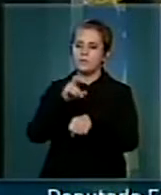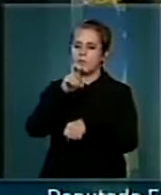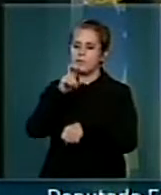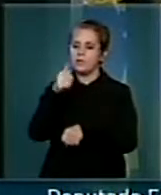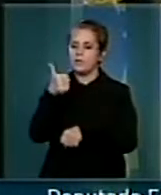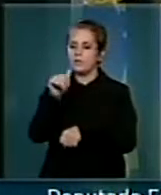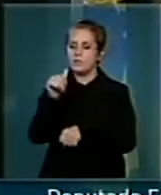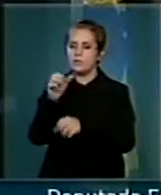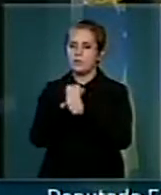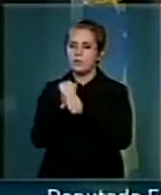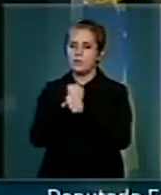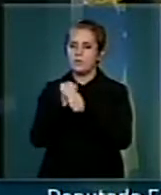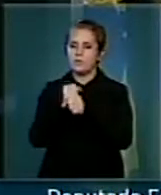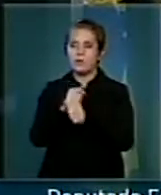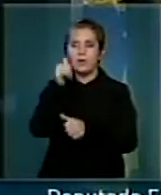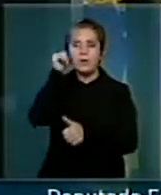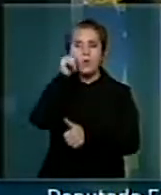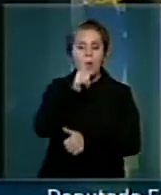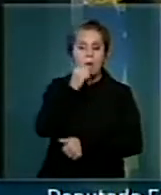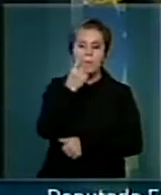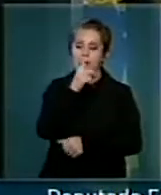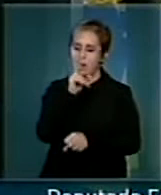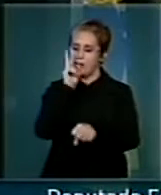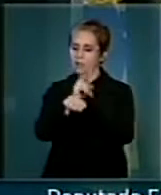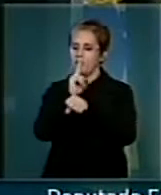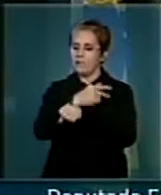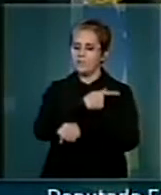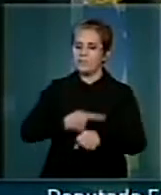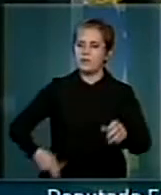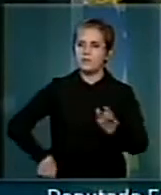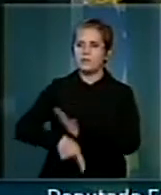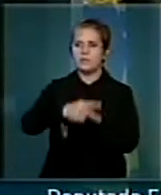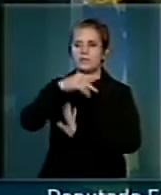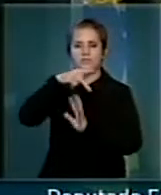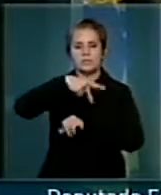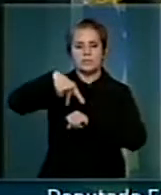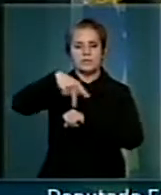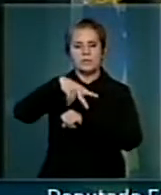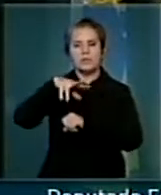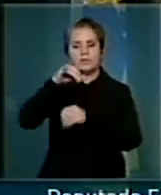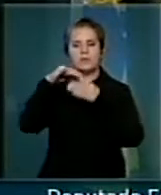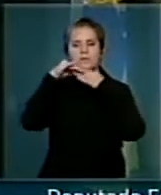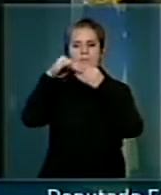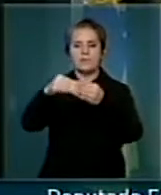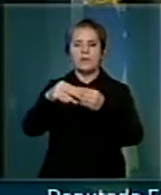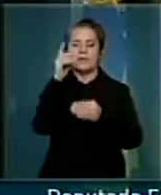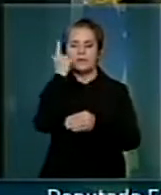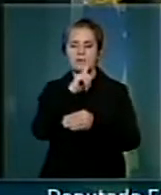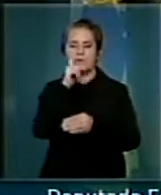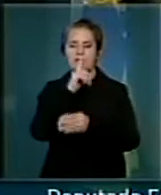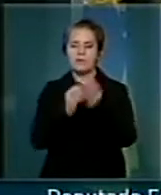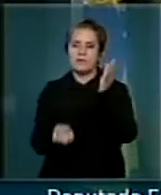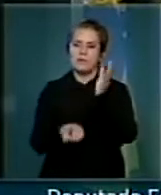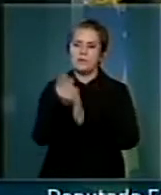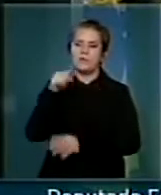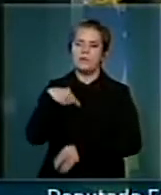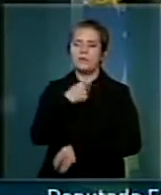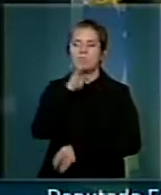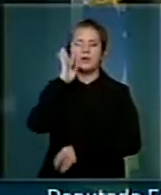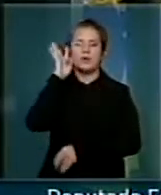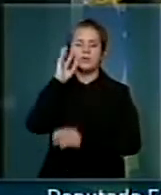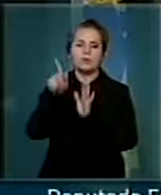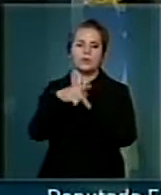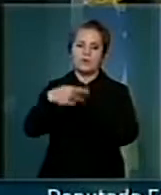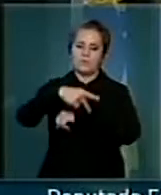mulher comanda os destinos dessa nação e ela irá nos levar em direção à realização do que sempre sonhamos para o